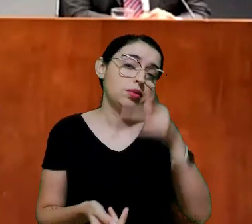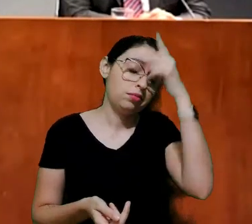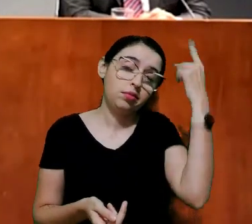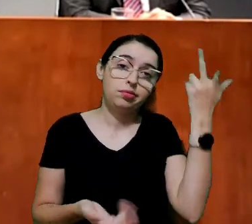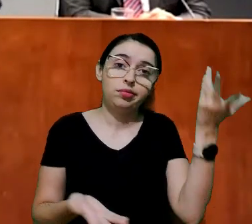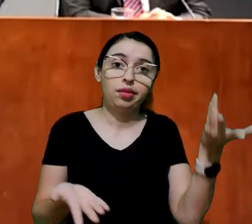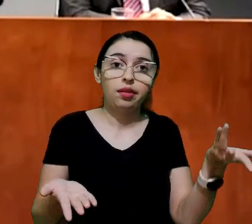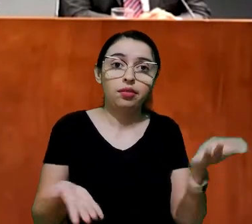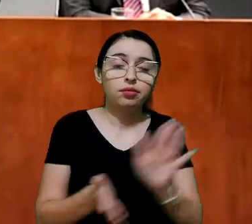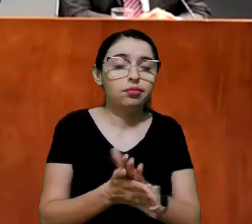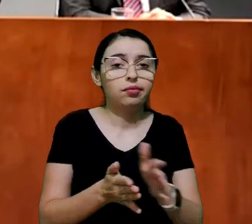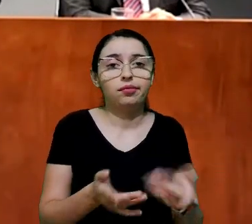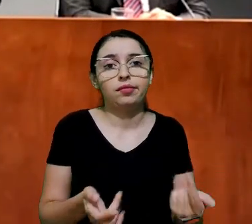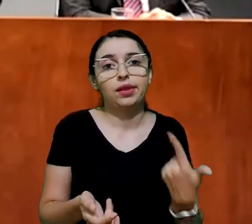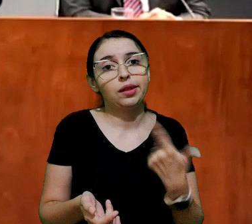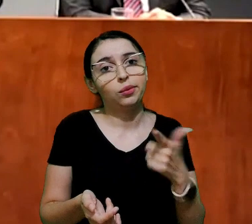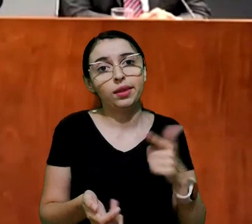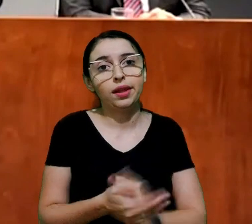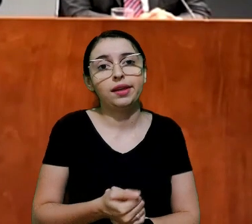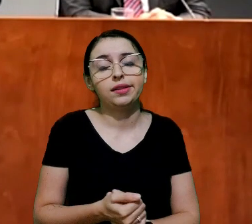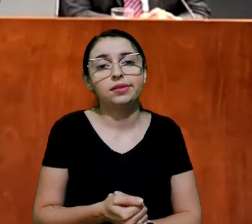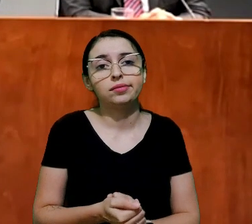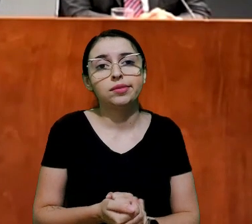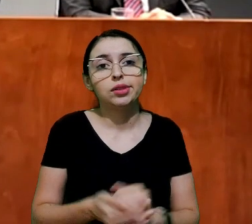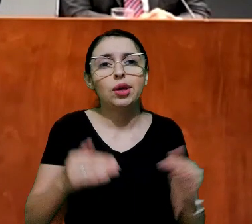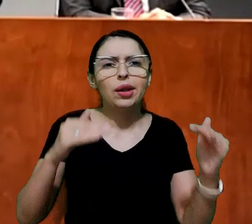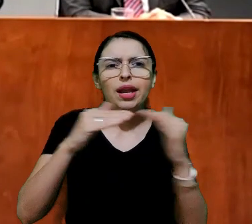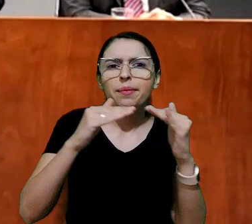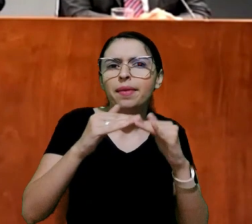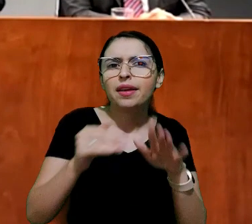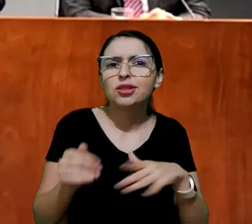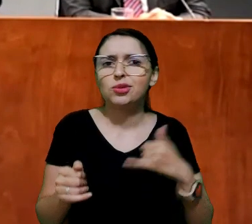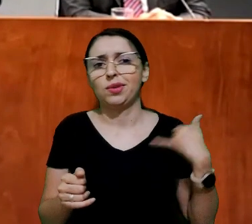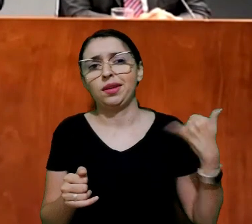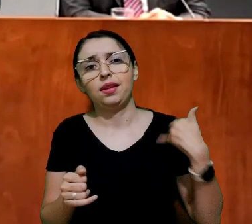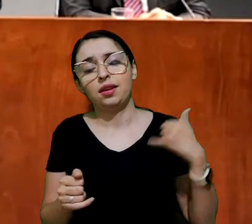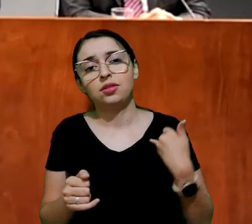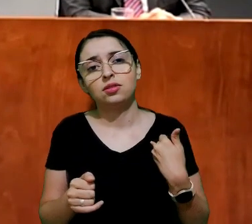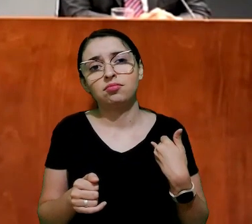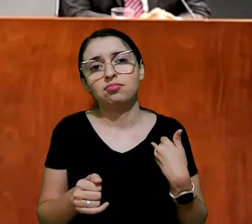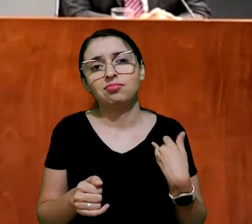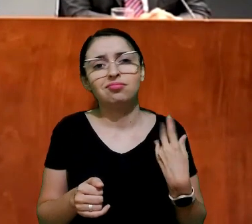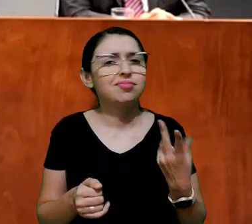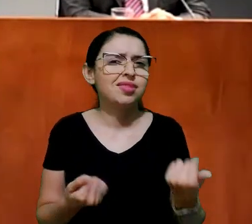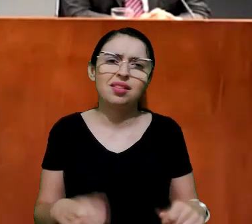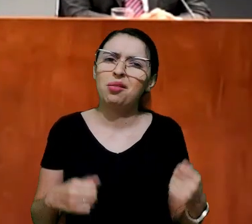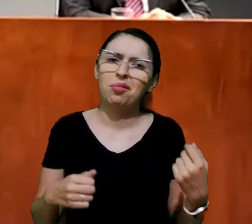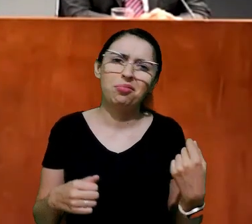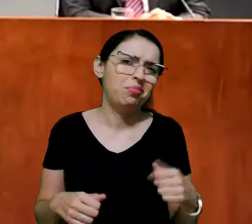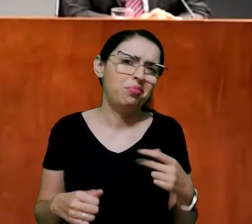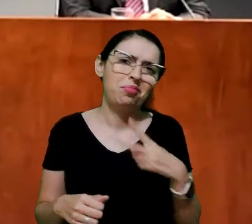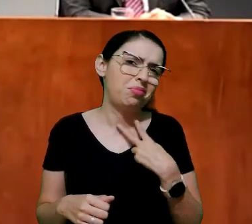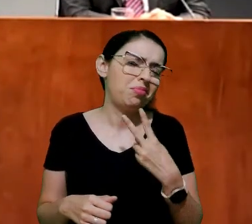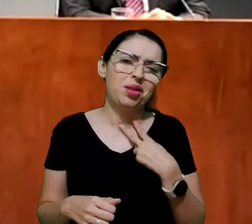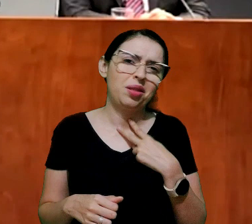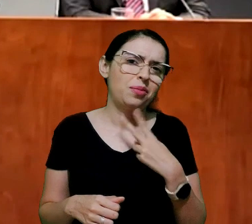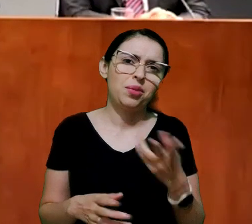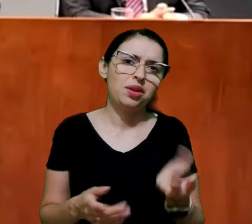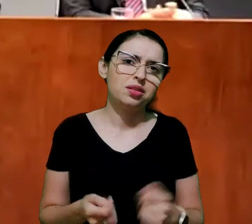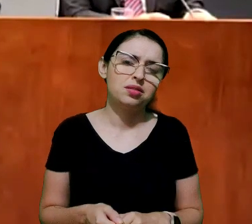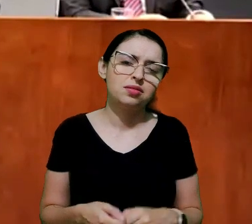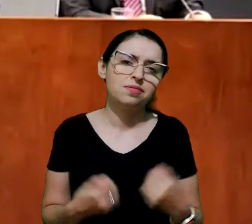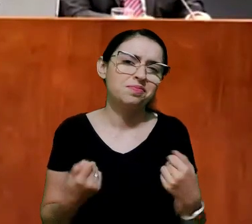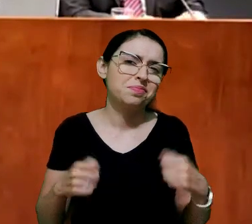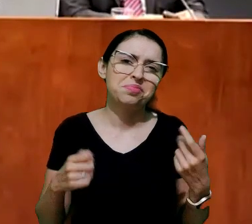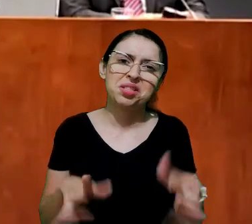outra pergunta. Quem não tem herdeiros necessários estaria submetido só pela idade? Eu acho que nesse caso não